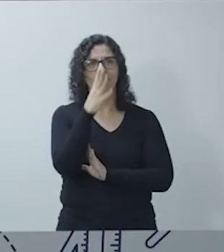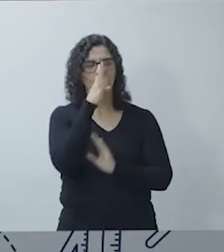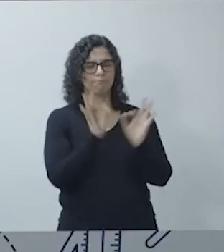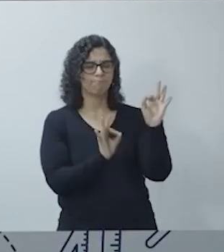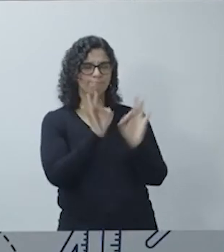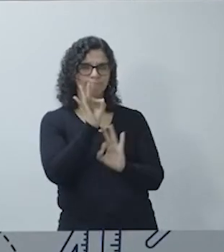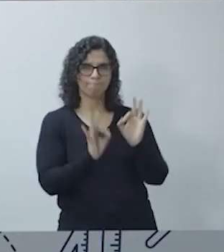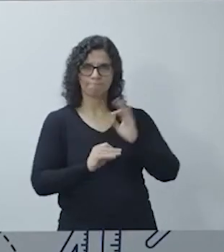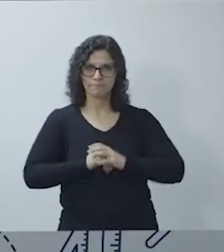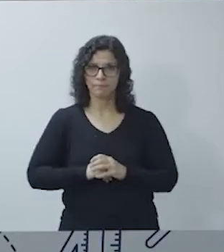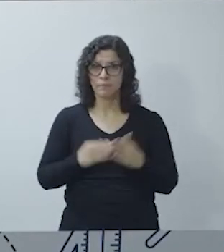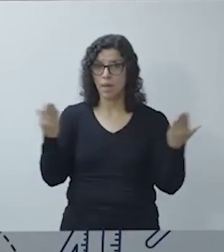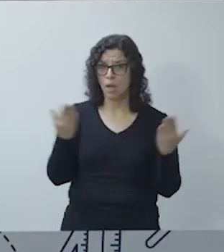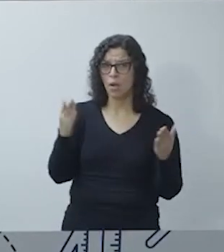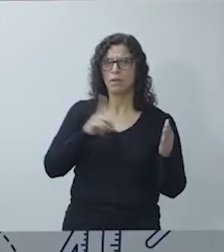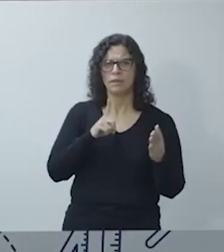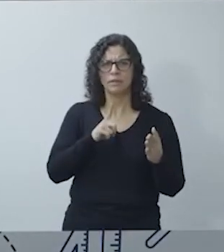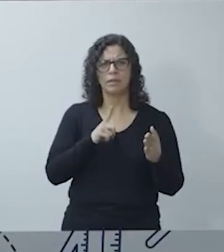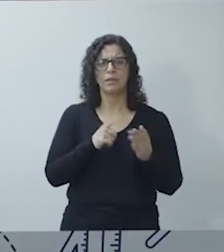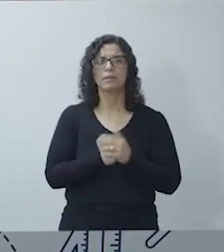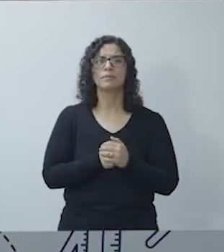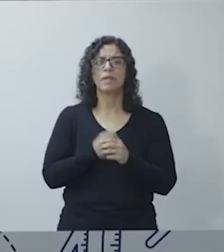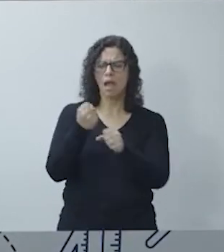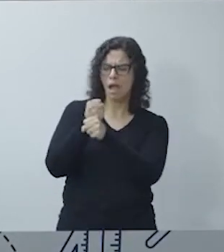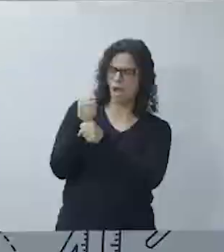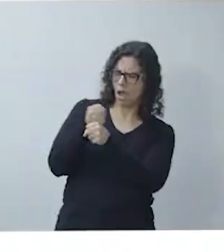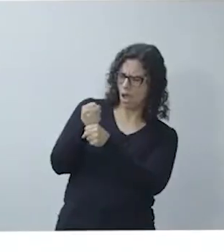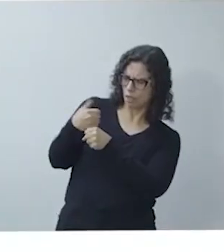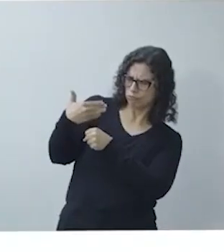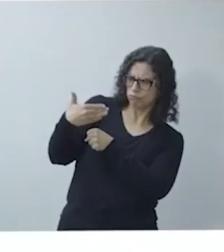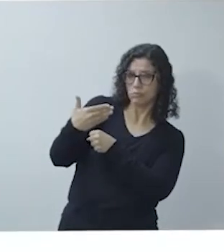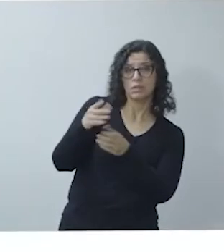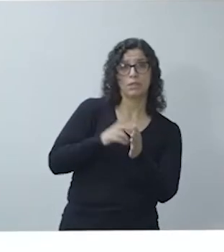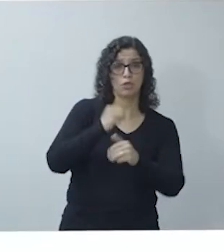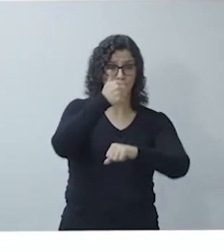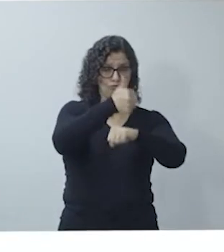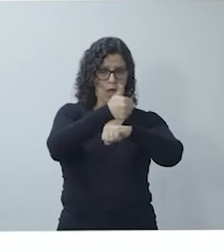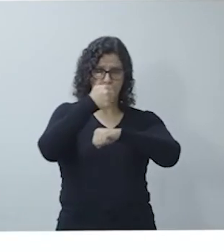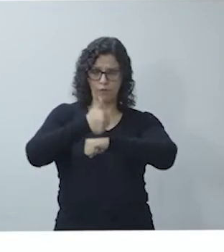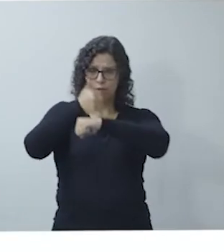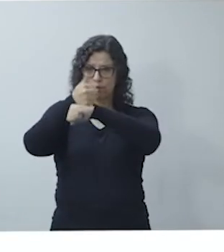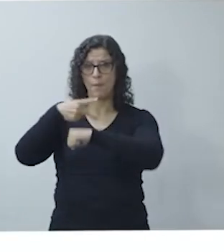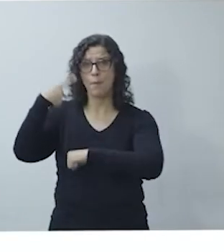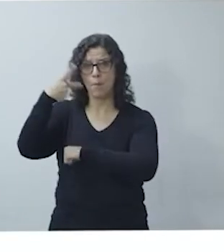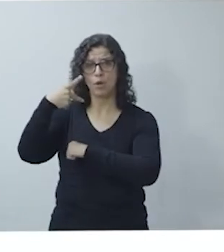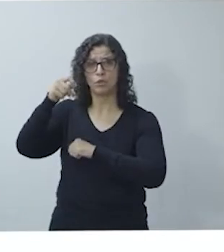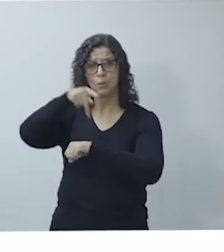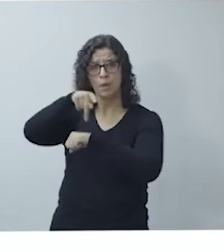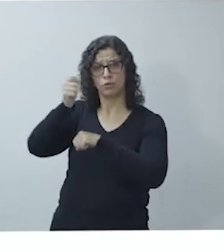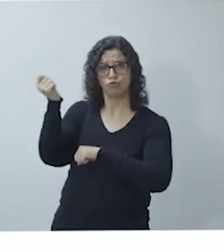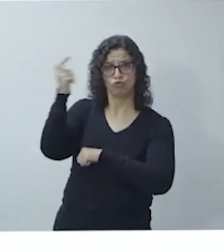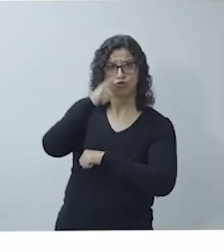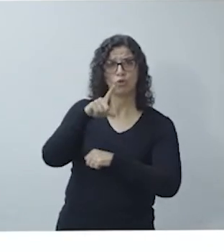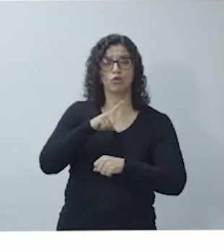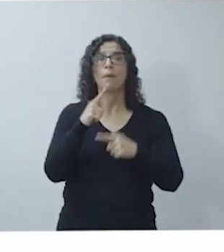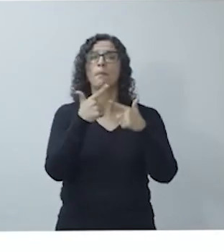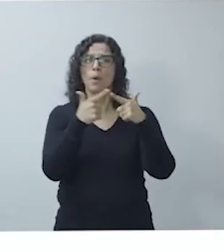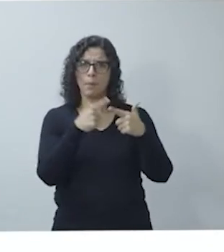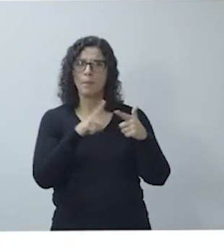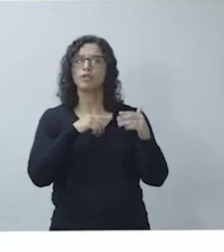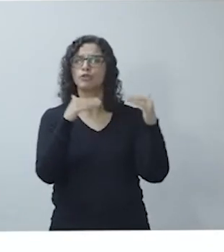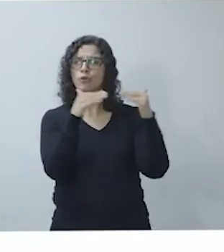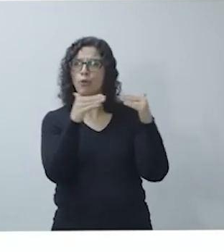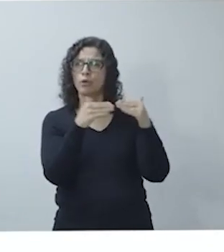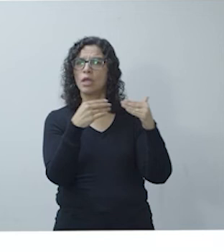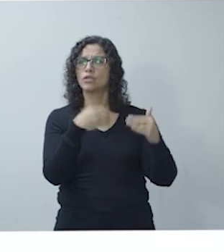admiravelmente. Passaram-se assim anos. Todos os chefes políticos do País do Sol estavam na dificuldade de